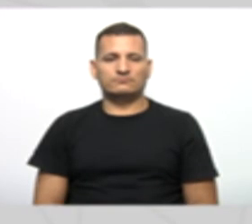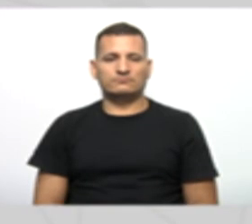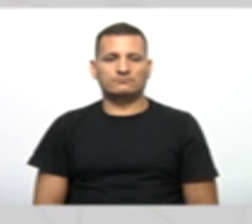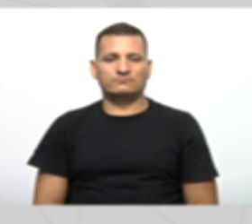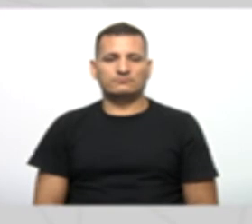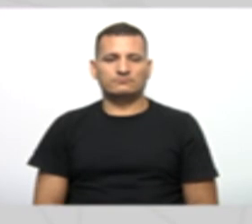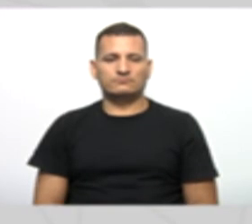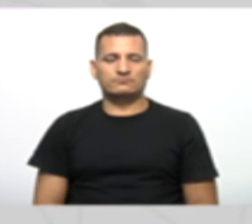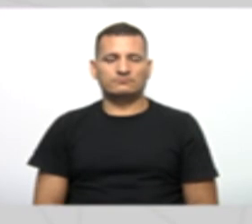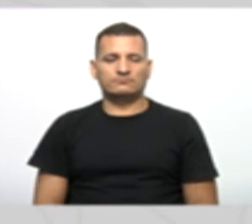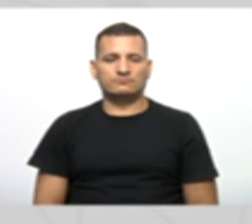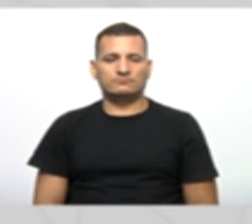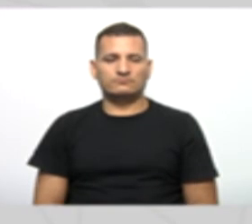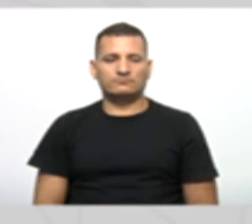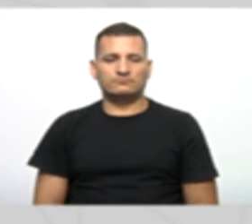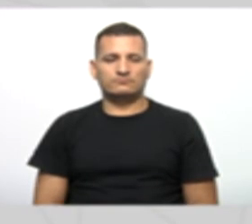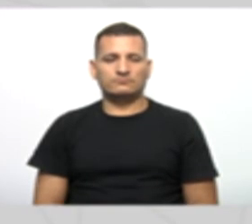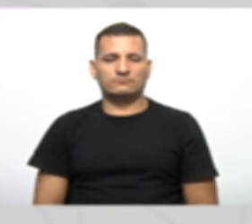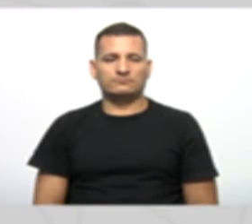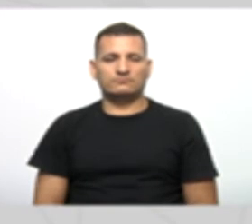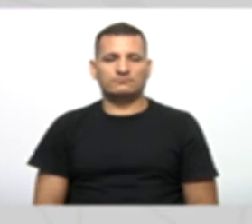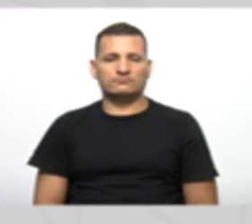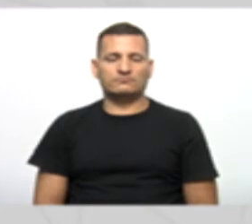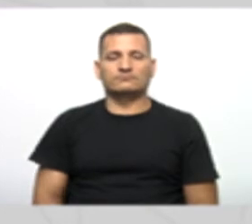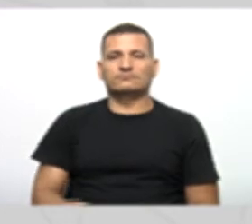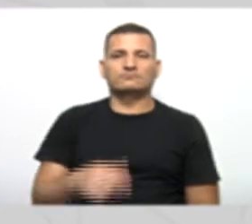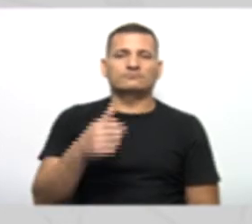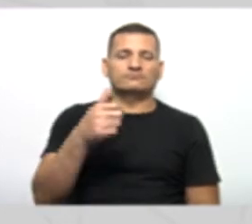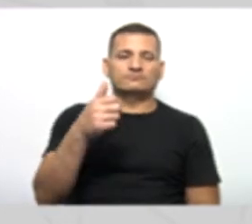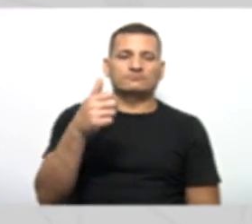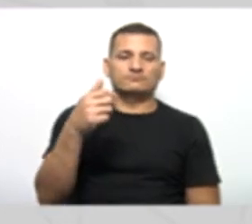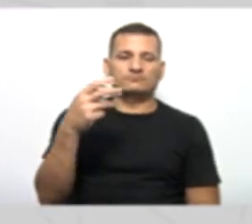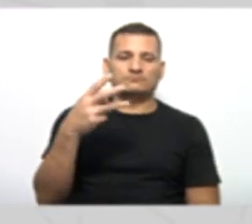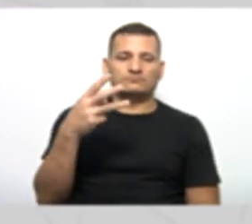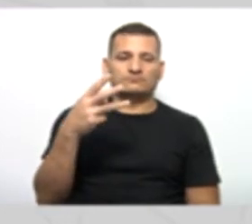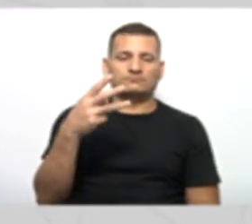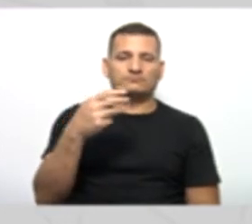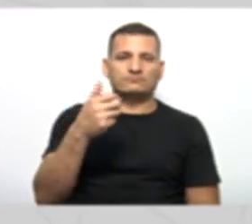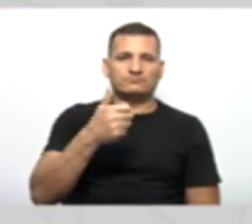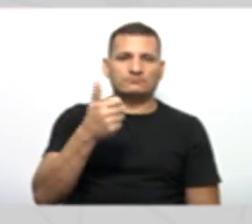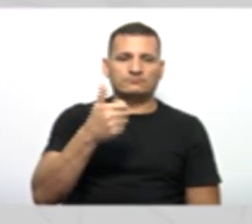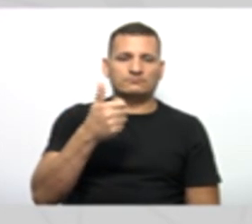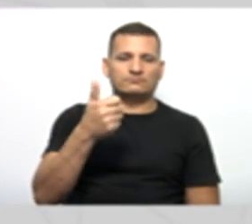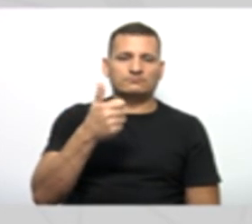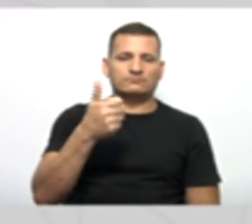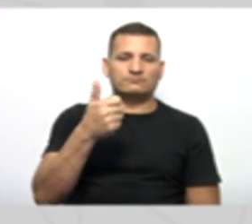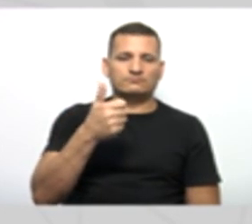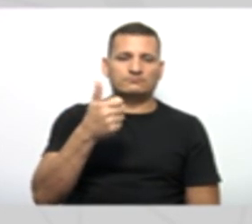Essa então foi a resposta para a nossa questão 3. Nossa questão 1.